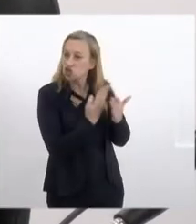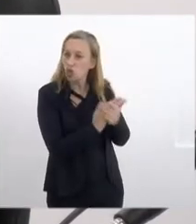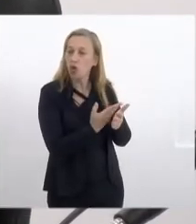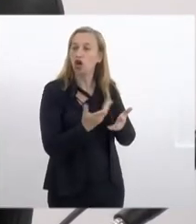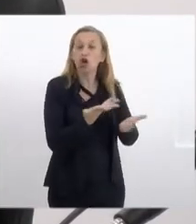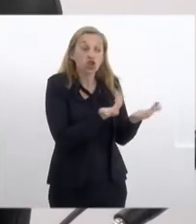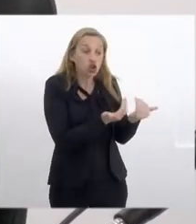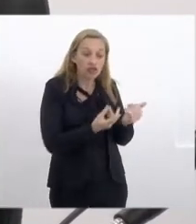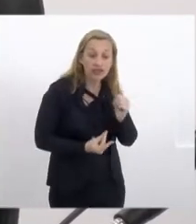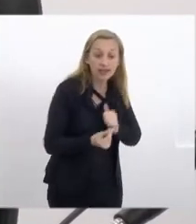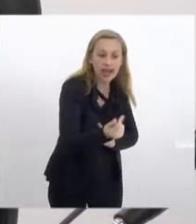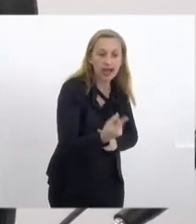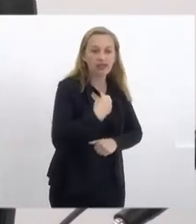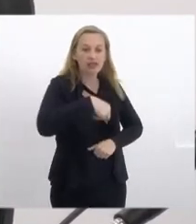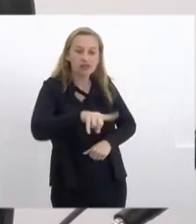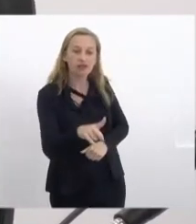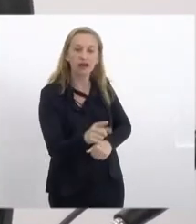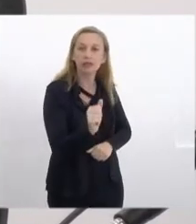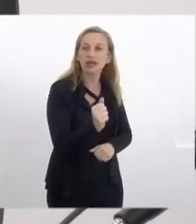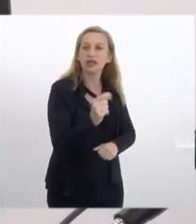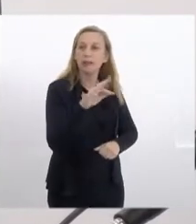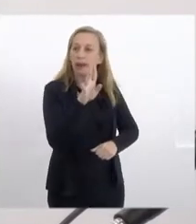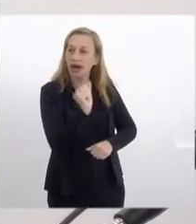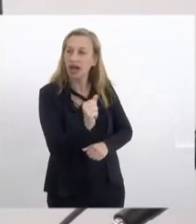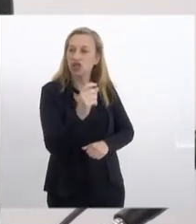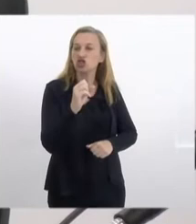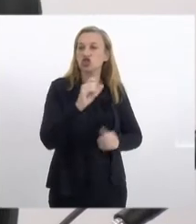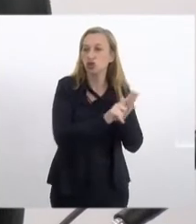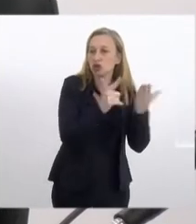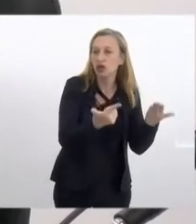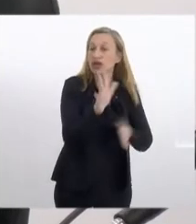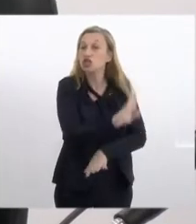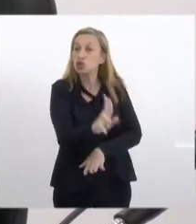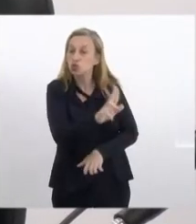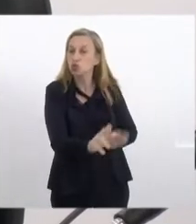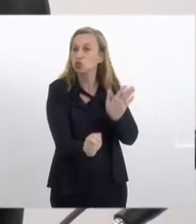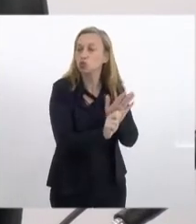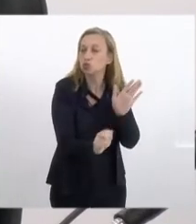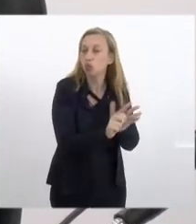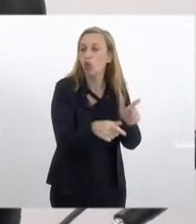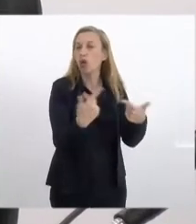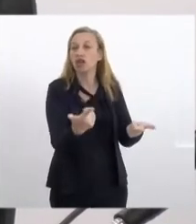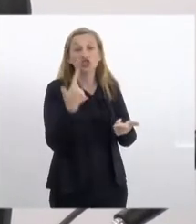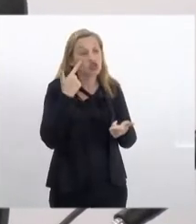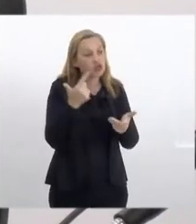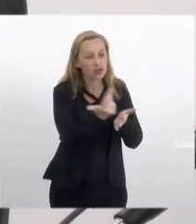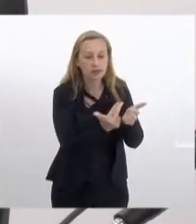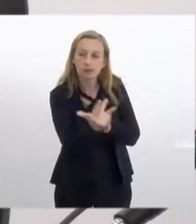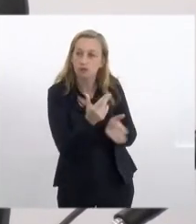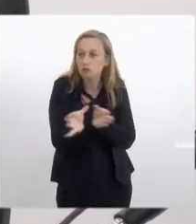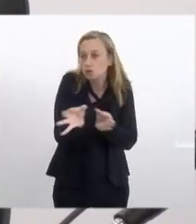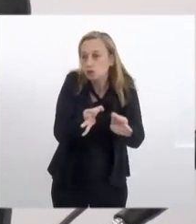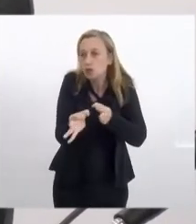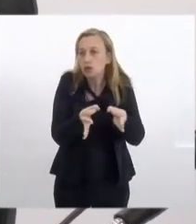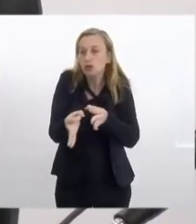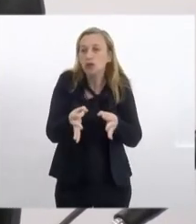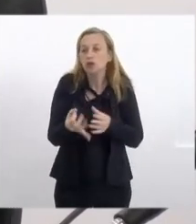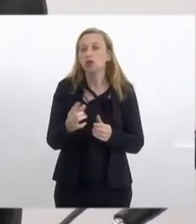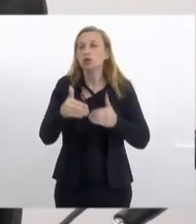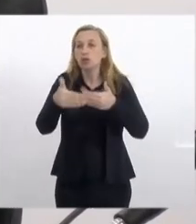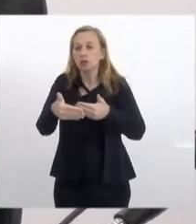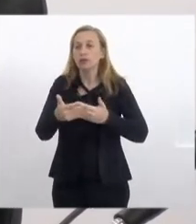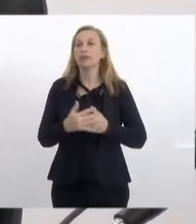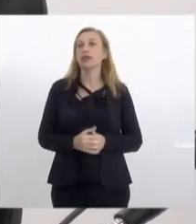jovens saem do colégio, vão para essa banca de jornal, eles consomem. Então, a gente fez esse mapeamento e que a gente vai... Nosso próximo